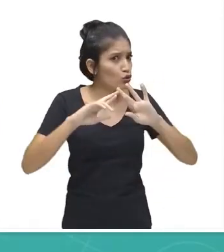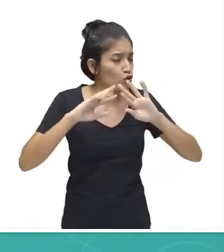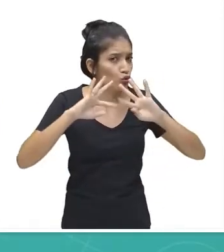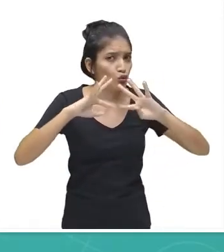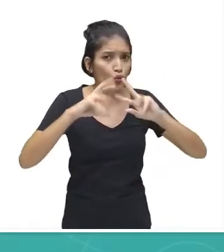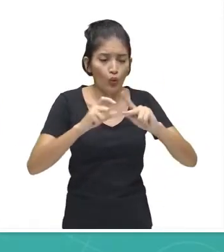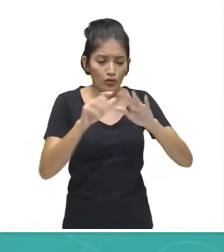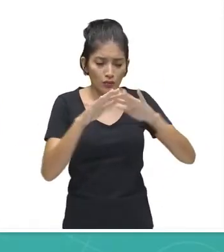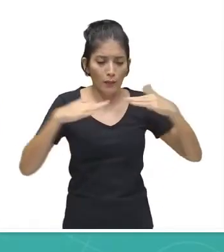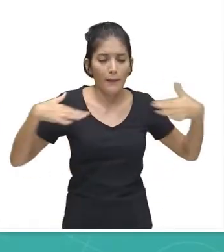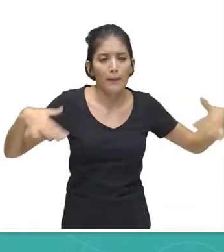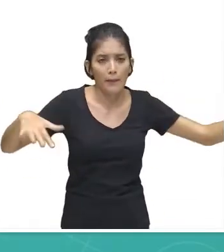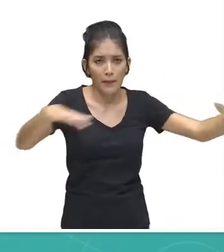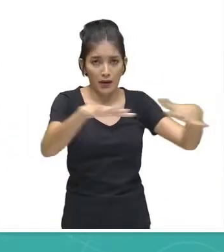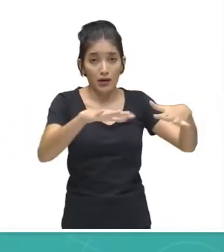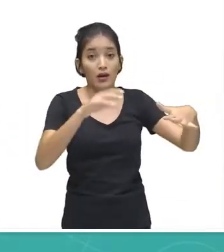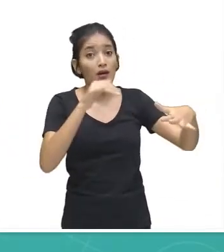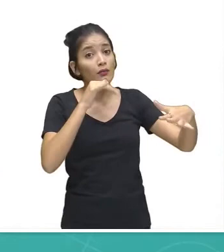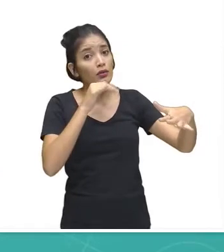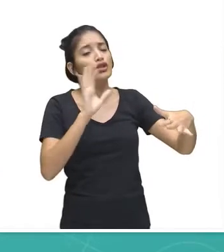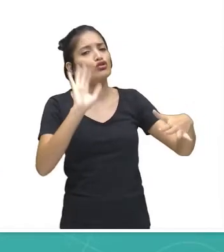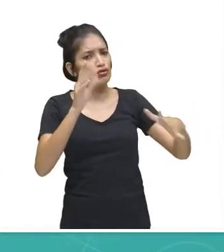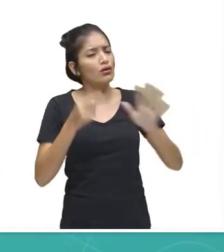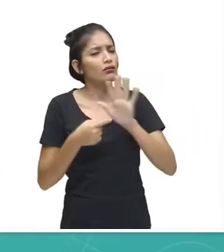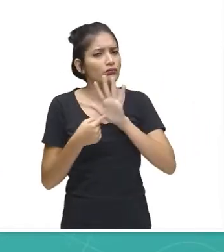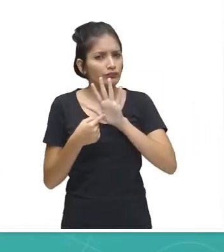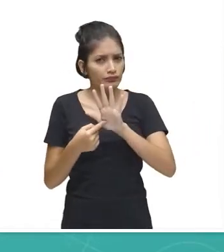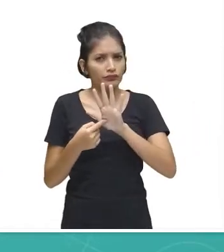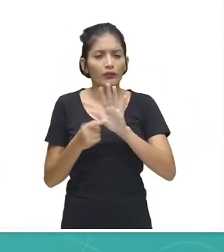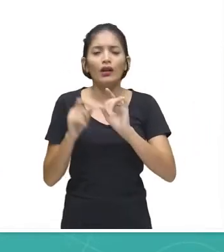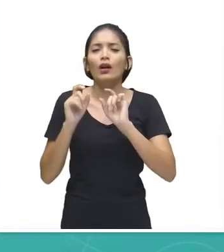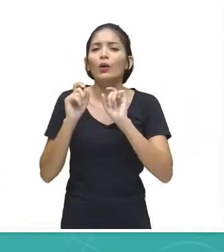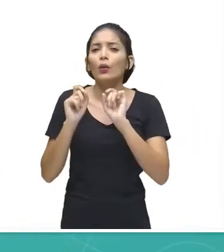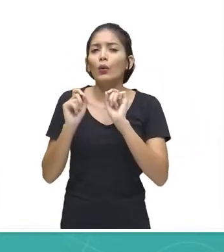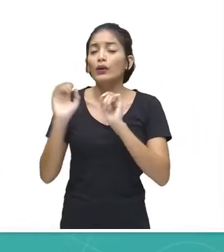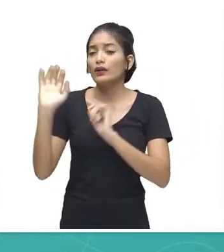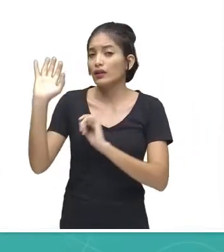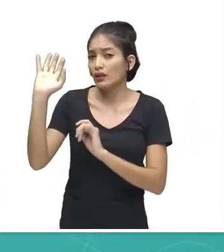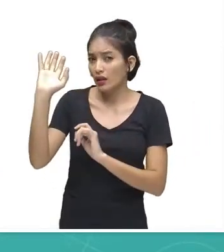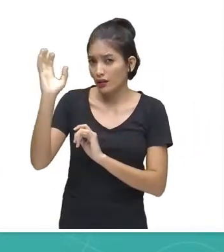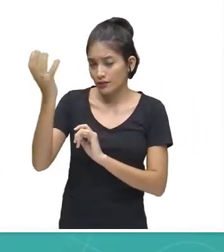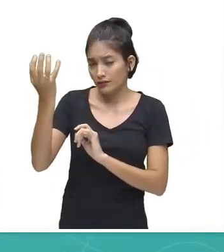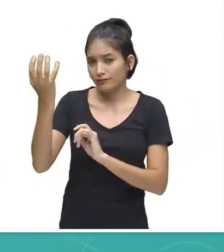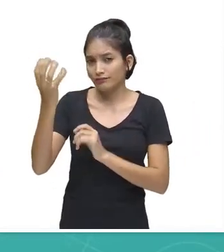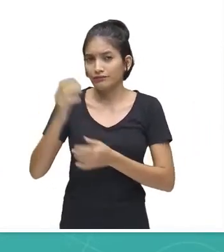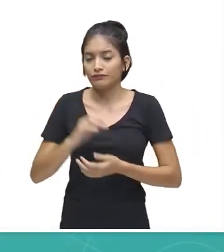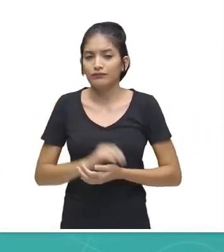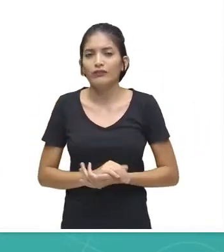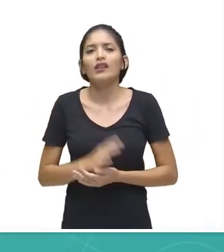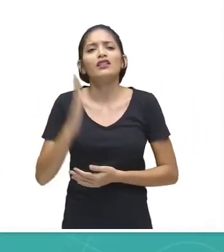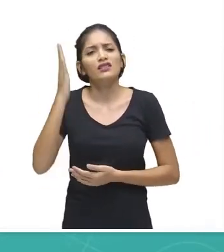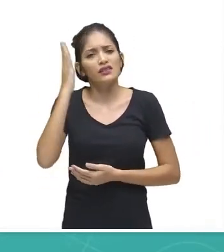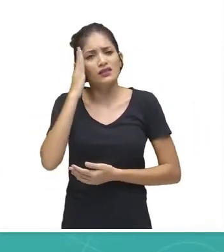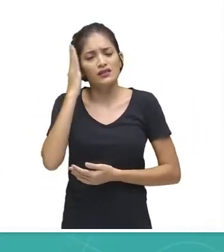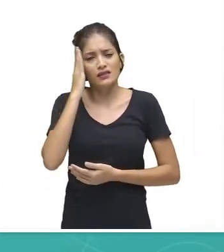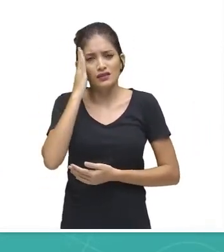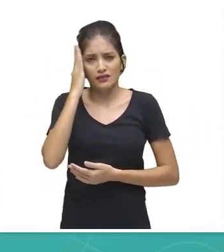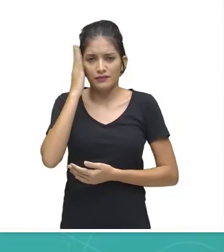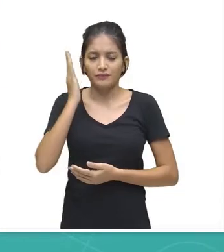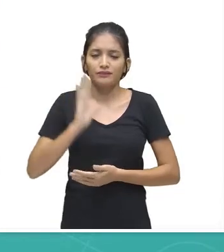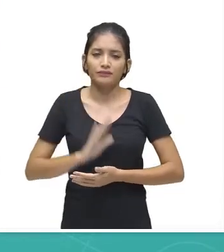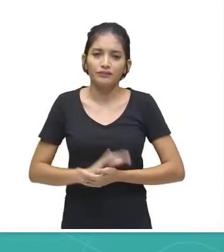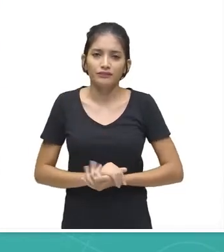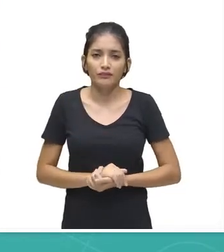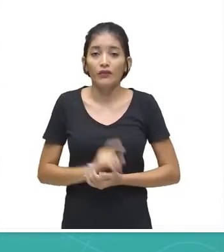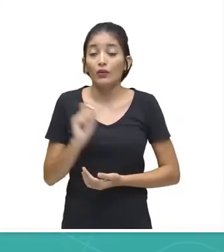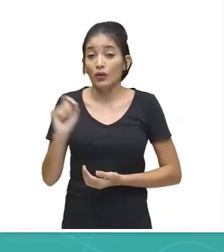convivem. Claro, esse foi um exemplo que nós trouxemos, mas o que acontece aí? Nós já sabemos o que é